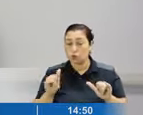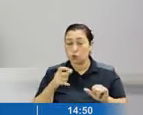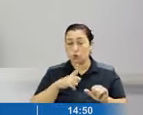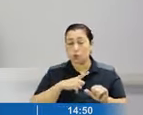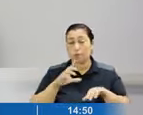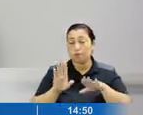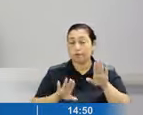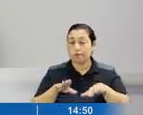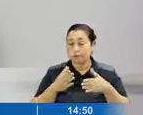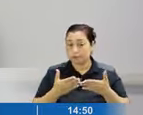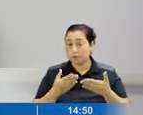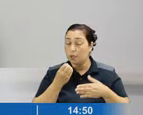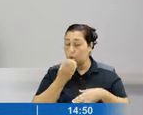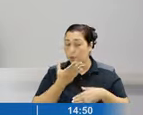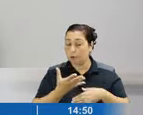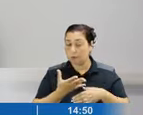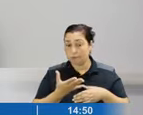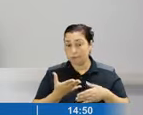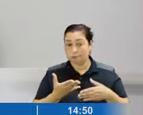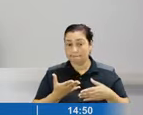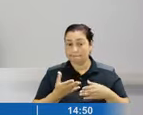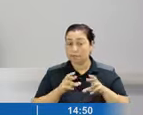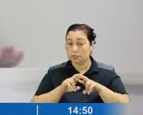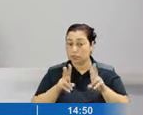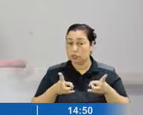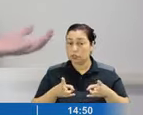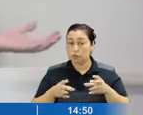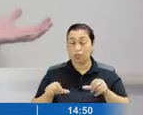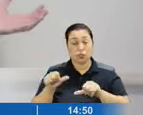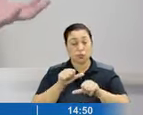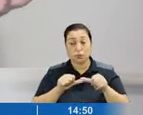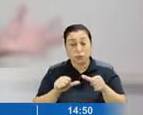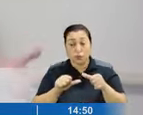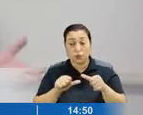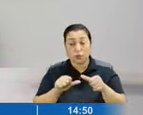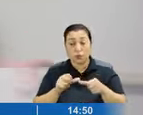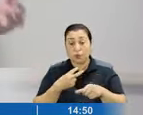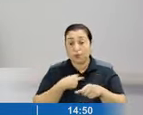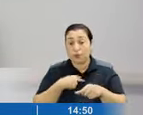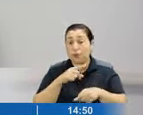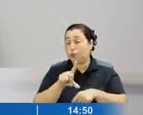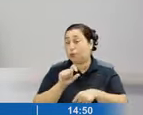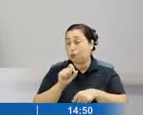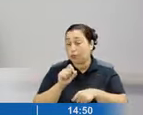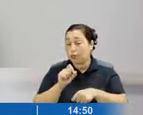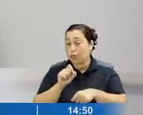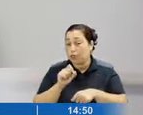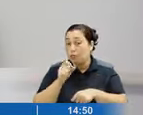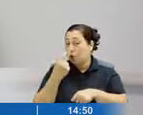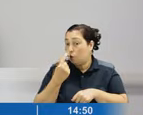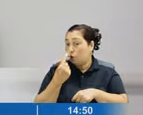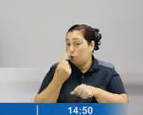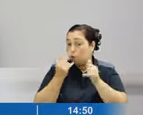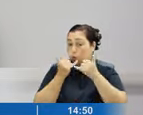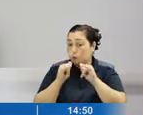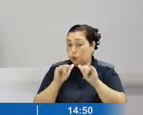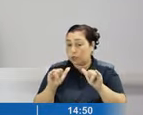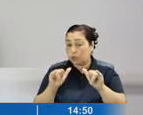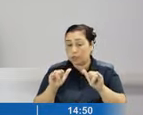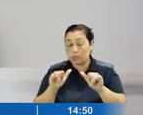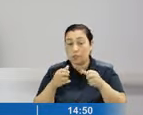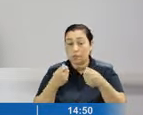um nível de evidência bom. Diferente, mudou. Eu não posso só pegar um caso e publicar. Eu preciso